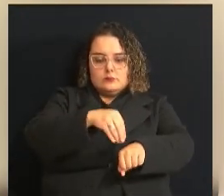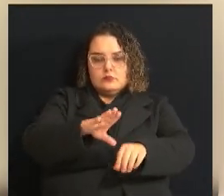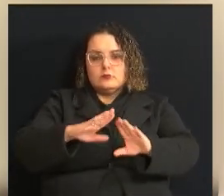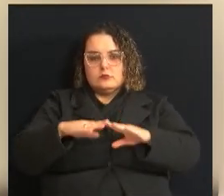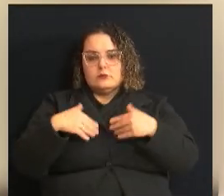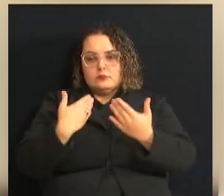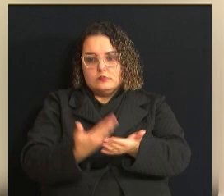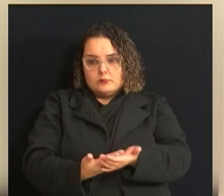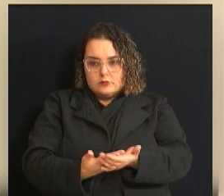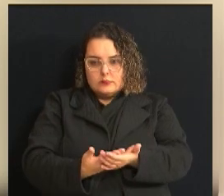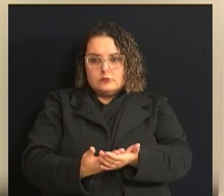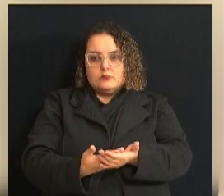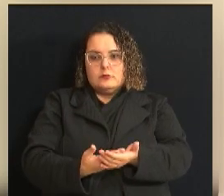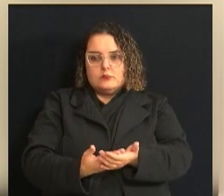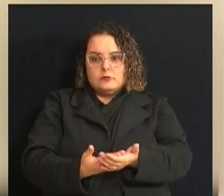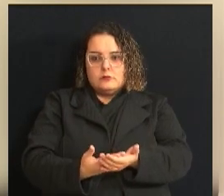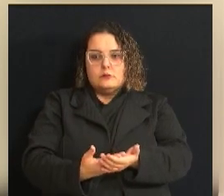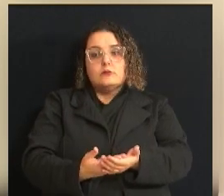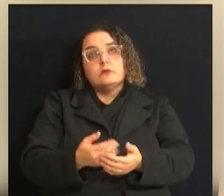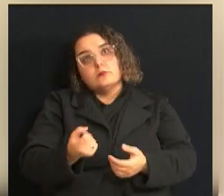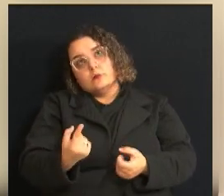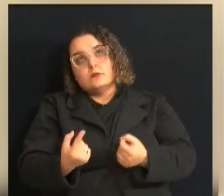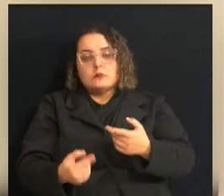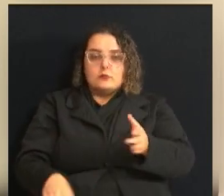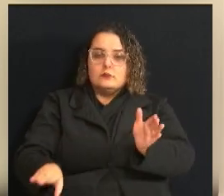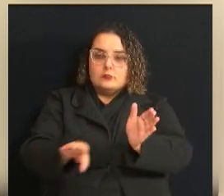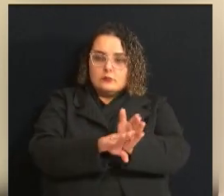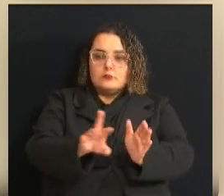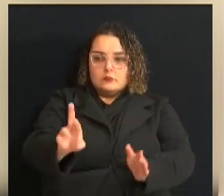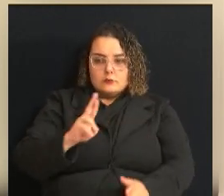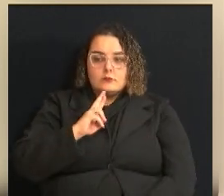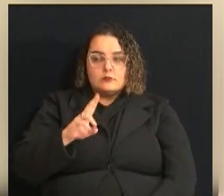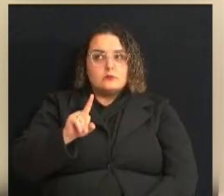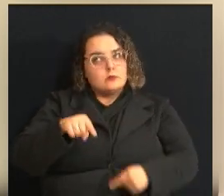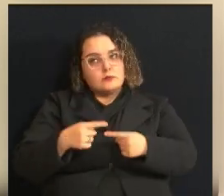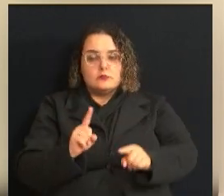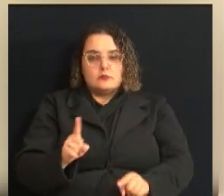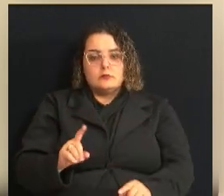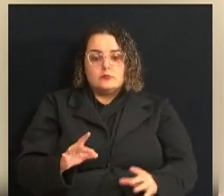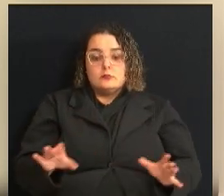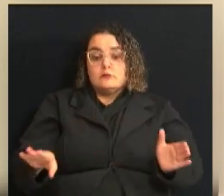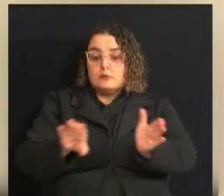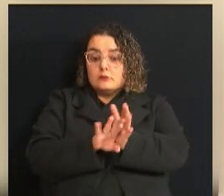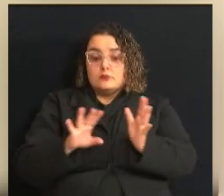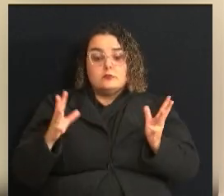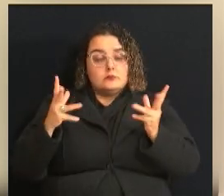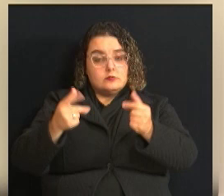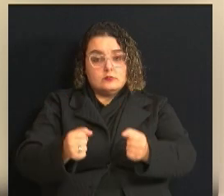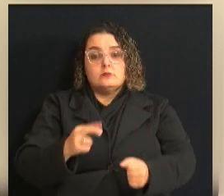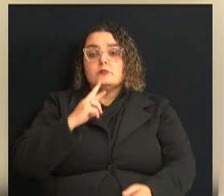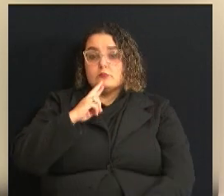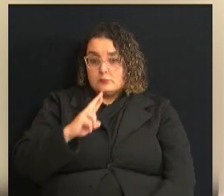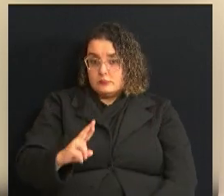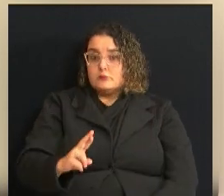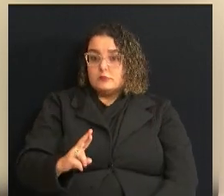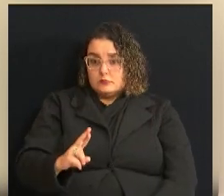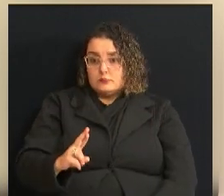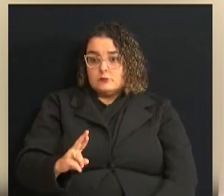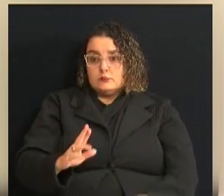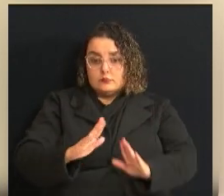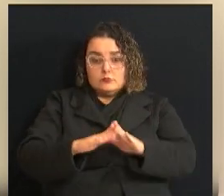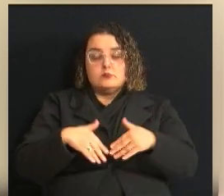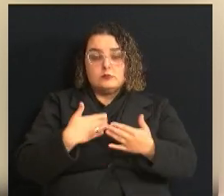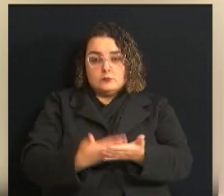Alguns já até chegaram à resposta e outros não. Então, chegando todas essas respostas dos requerimentos, a gente